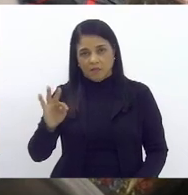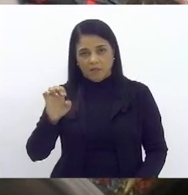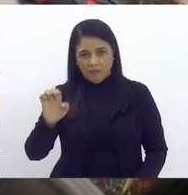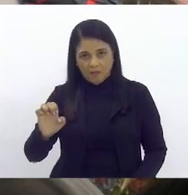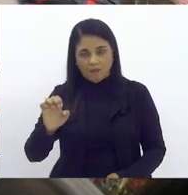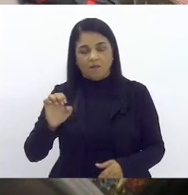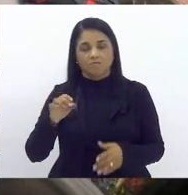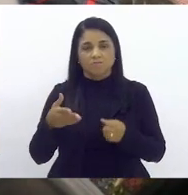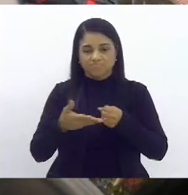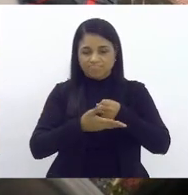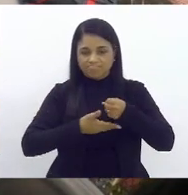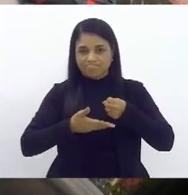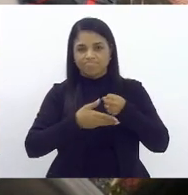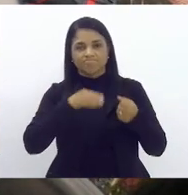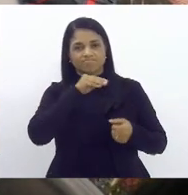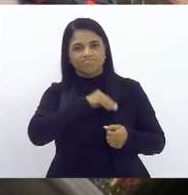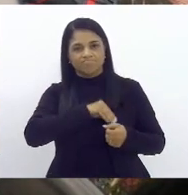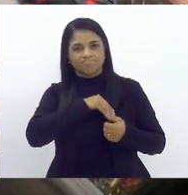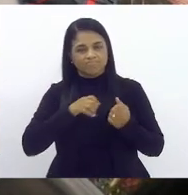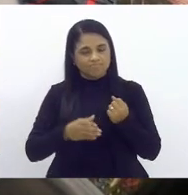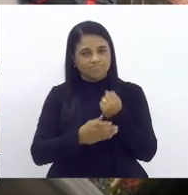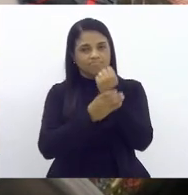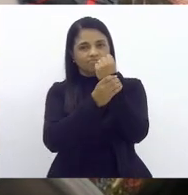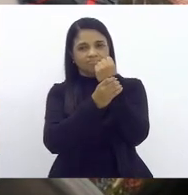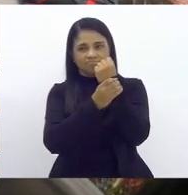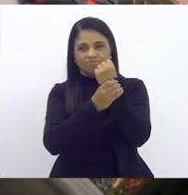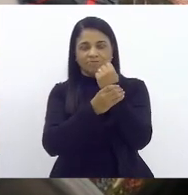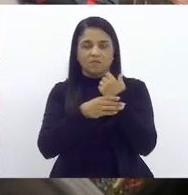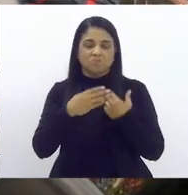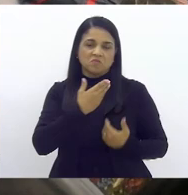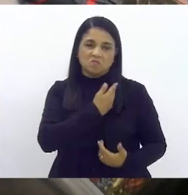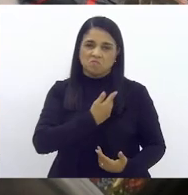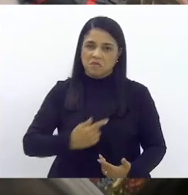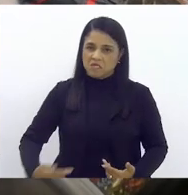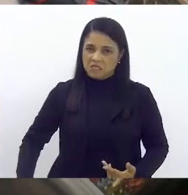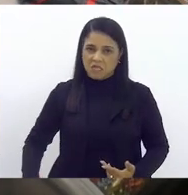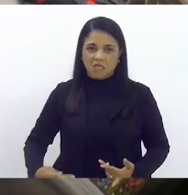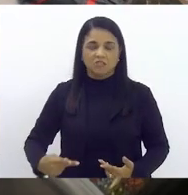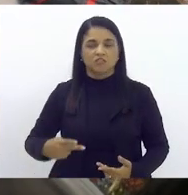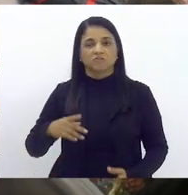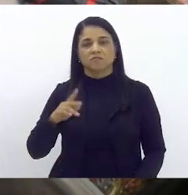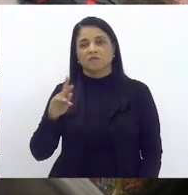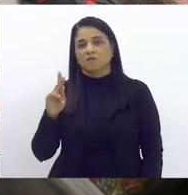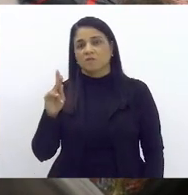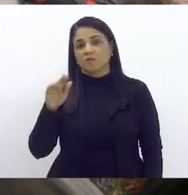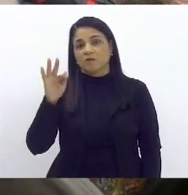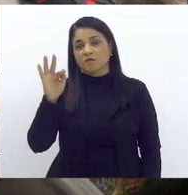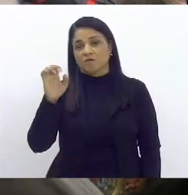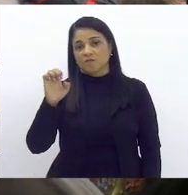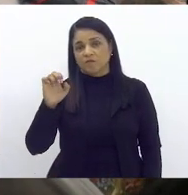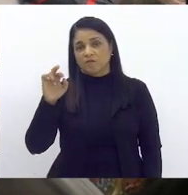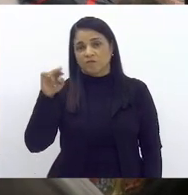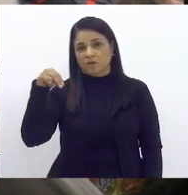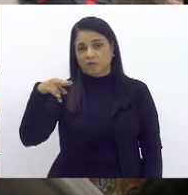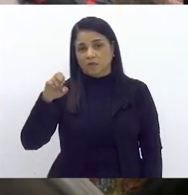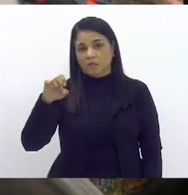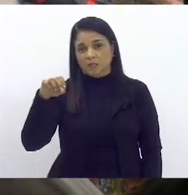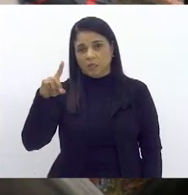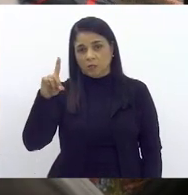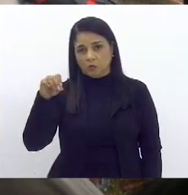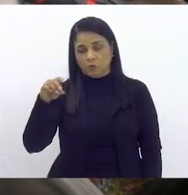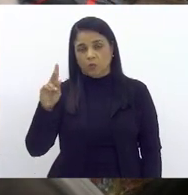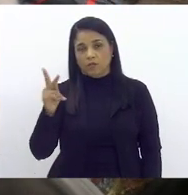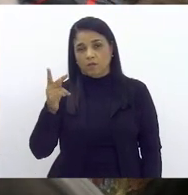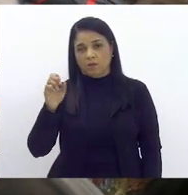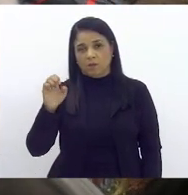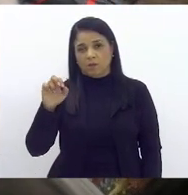também não foi considerado pelo presidente da República, Fernando Henrique Cardoso. Conquistamos a lei do piso do